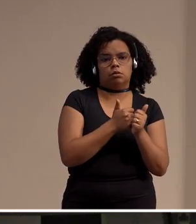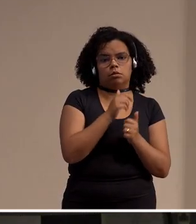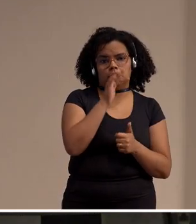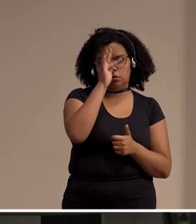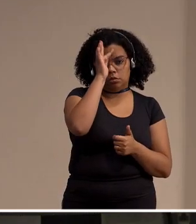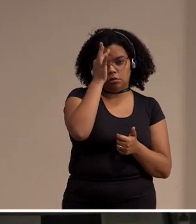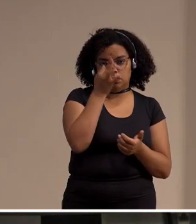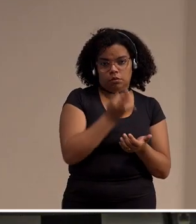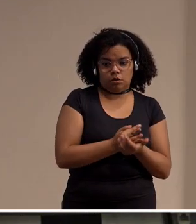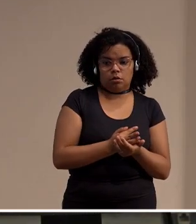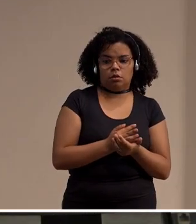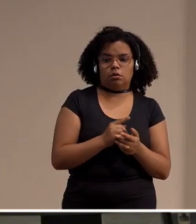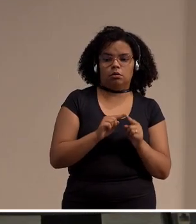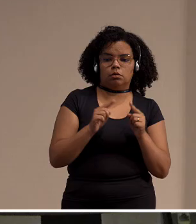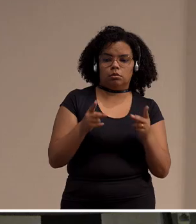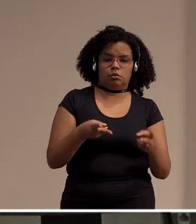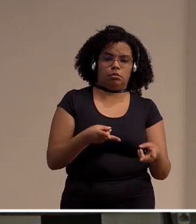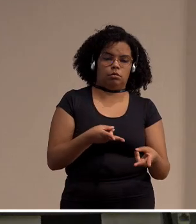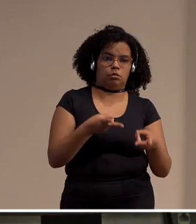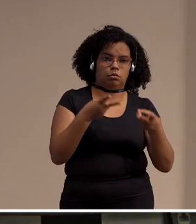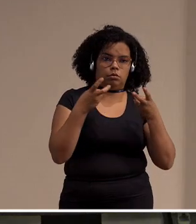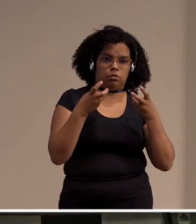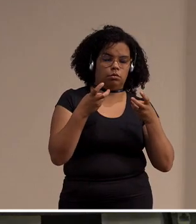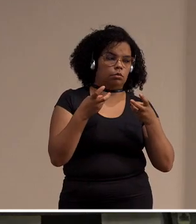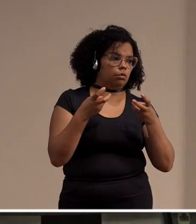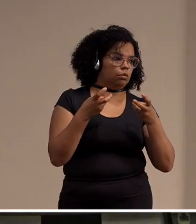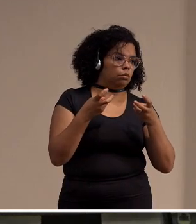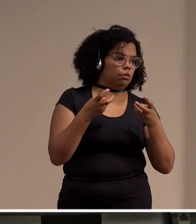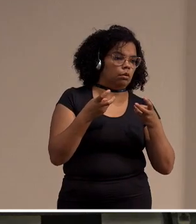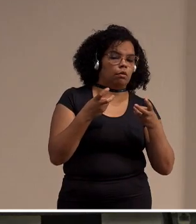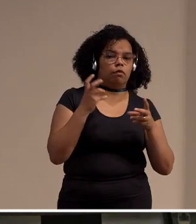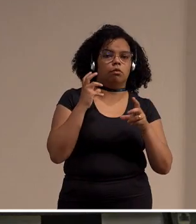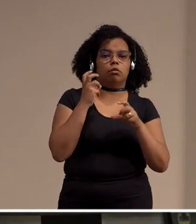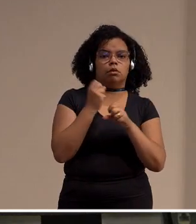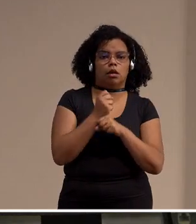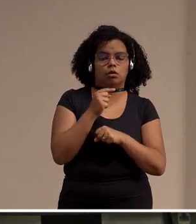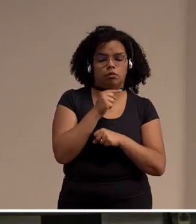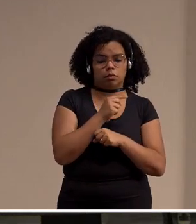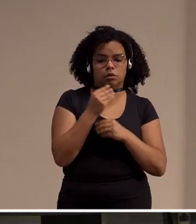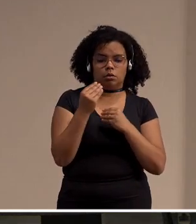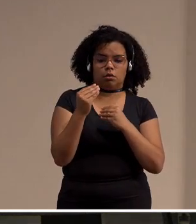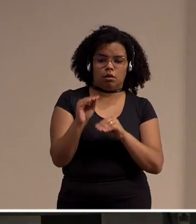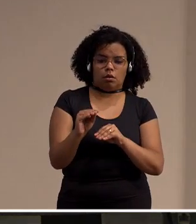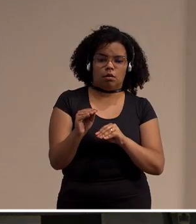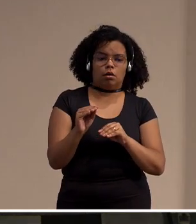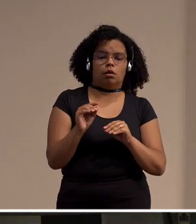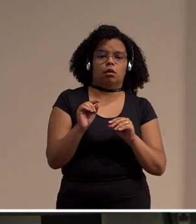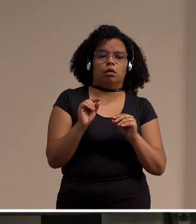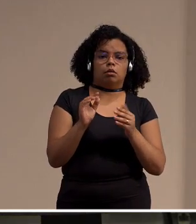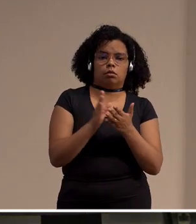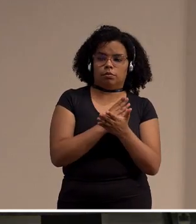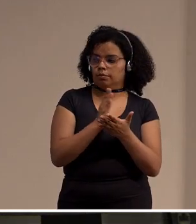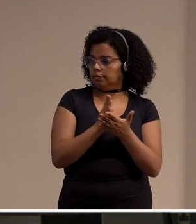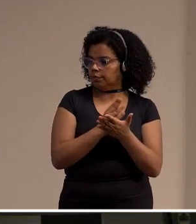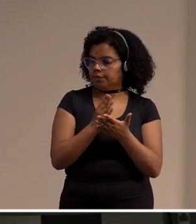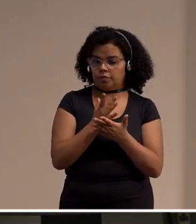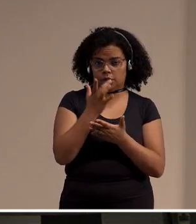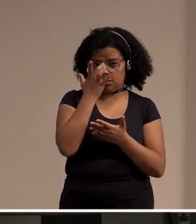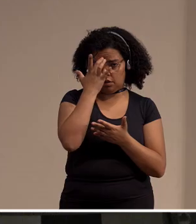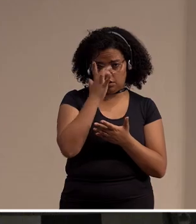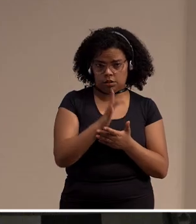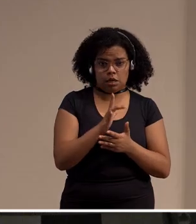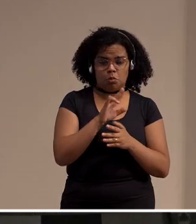chamou muita atenção, né, Joca, foi um dado que, assim, você coloca um momento do livro que ninguém sabe o nome